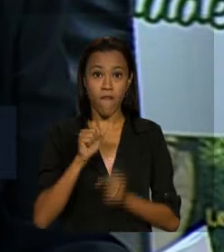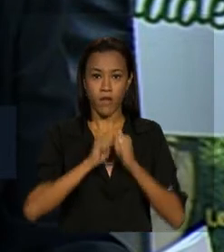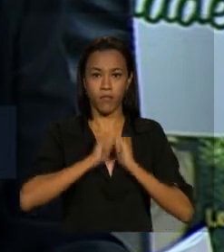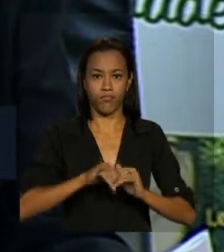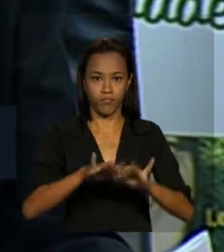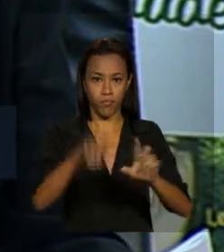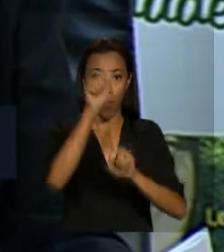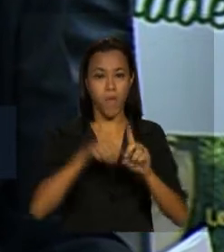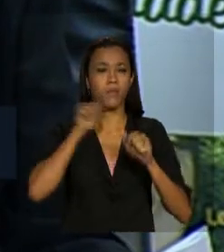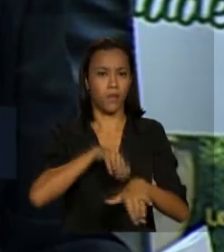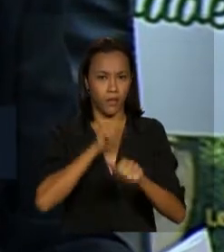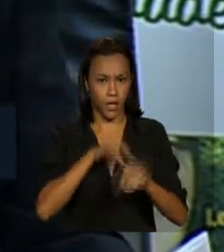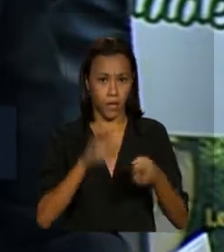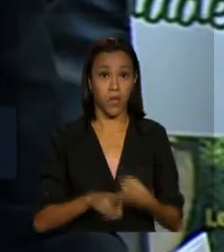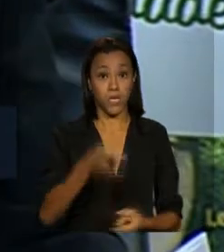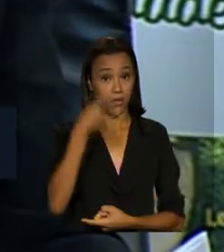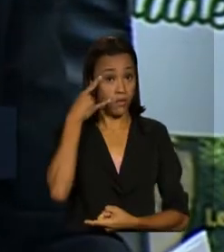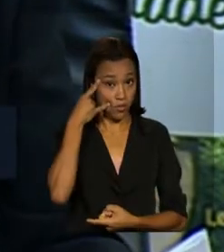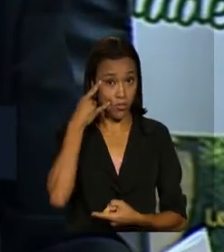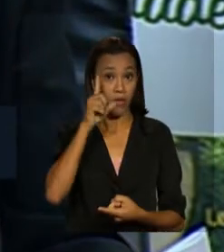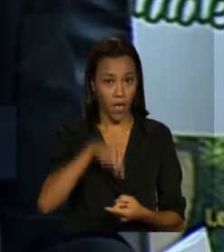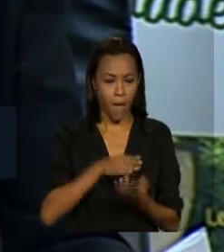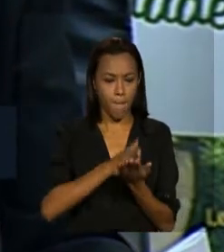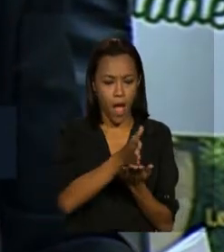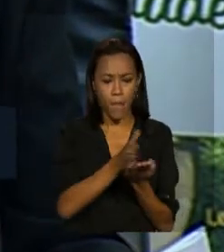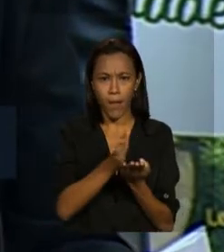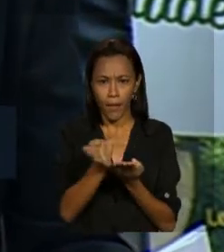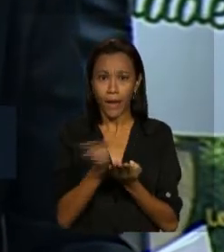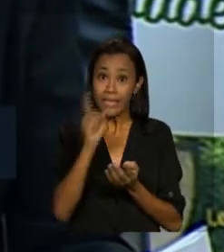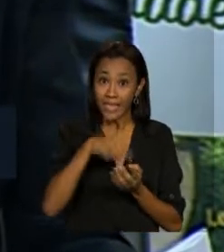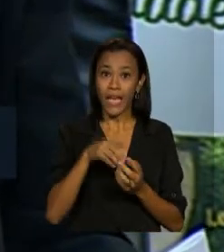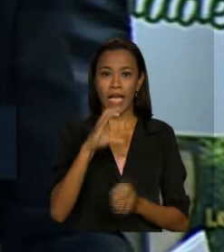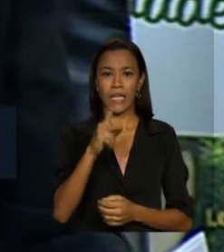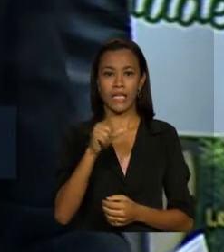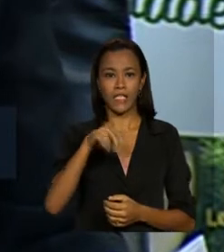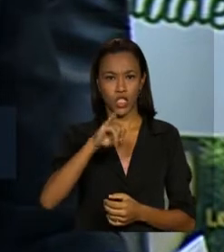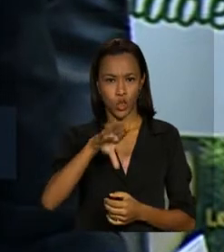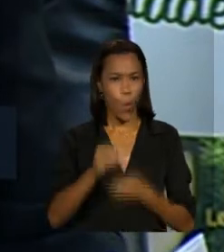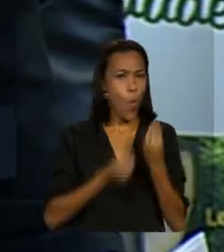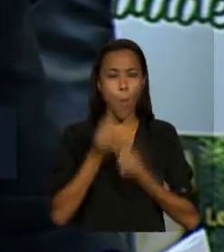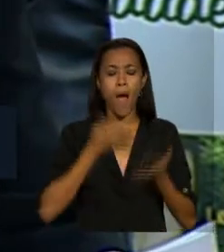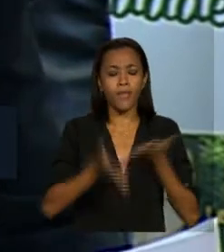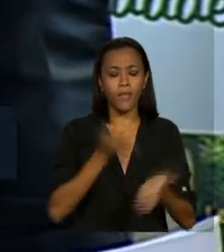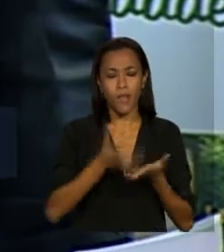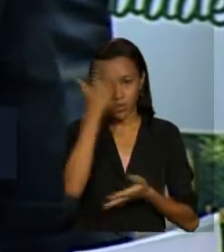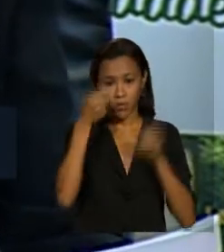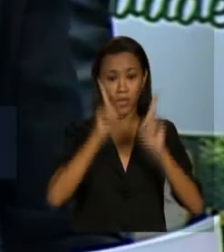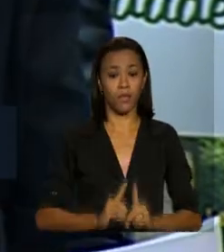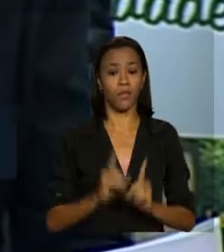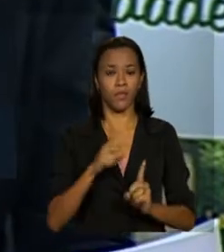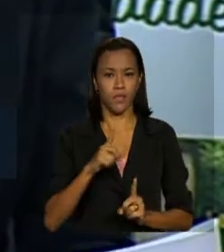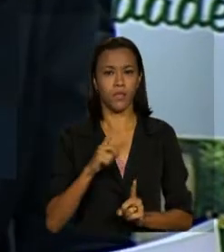setembro. Síndrome de Down, que são diretrizes e protocolos clínicos sobre o atendimento das pessoas com